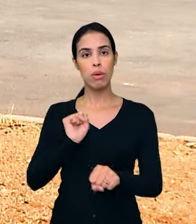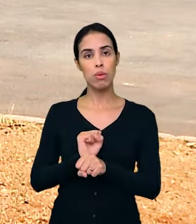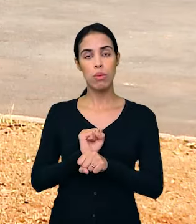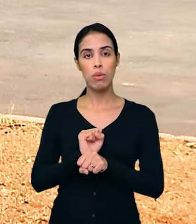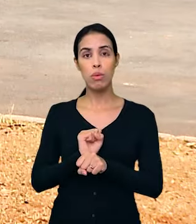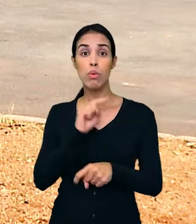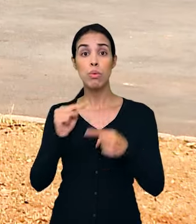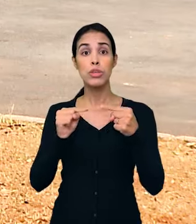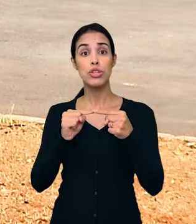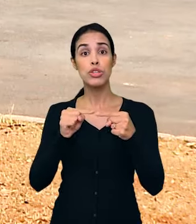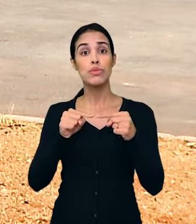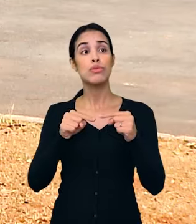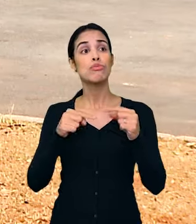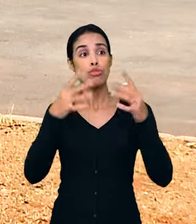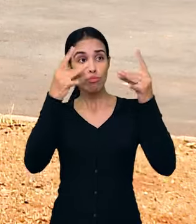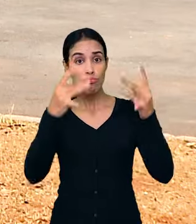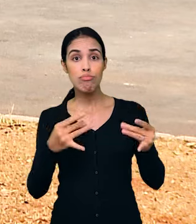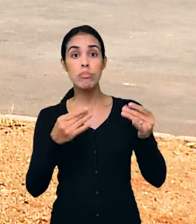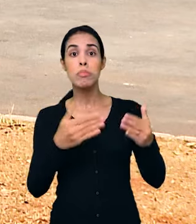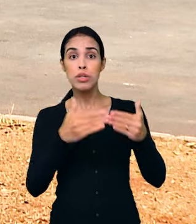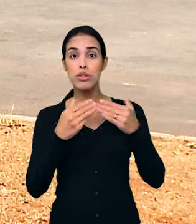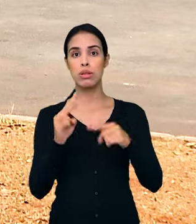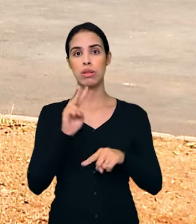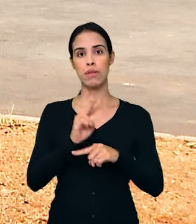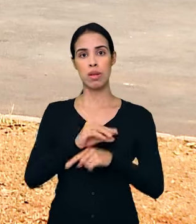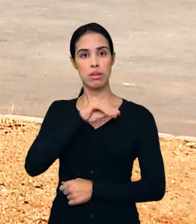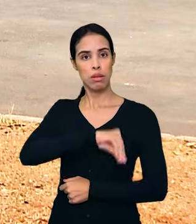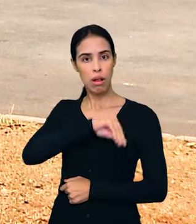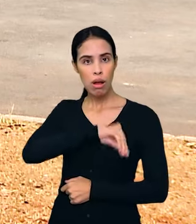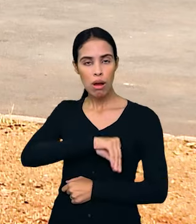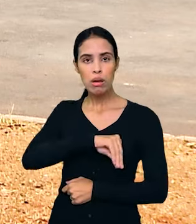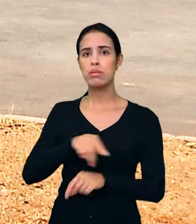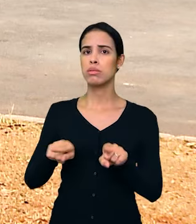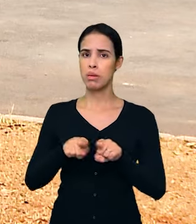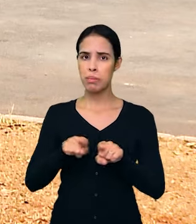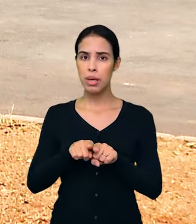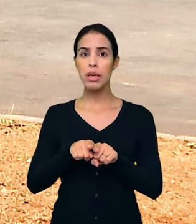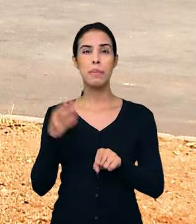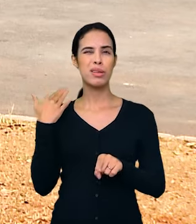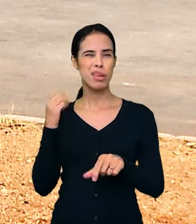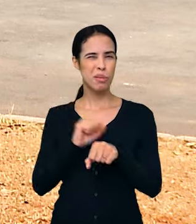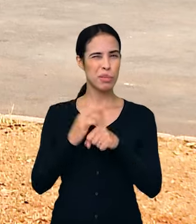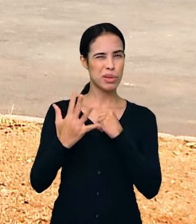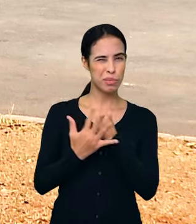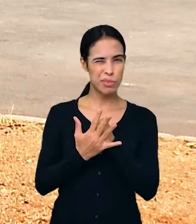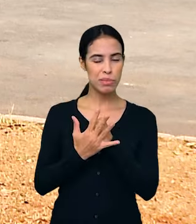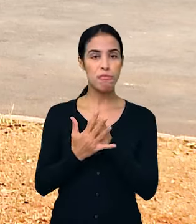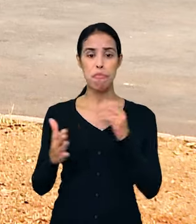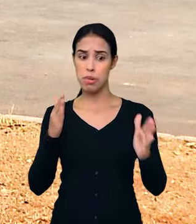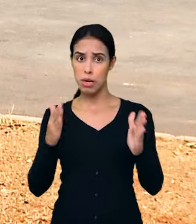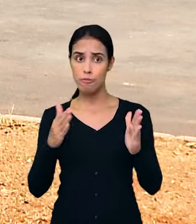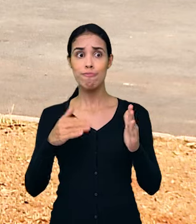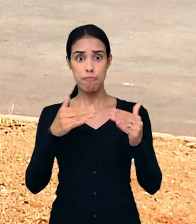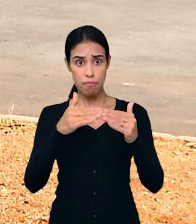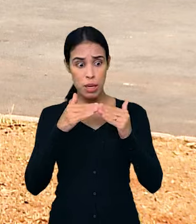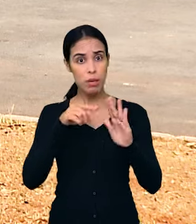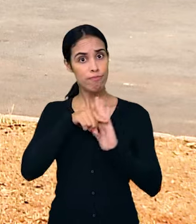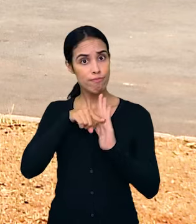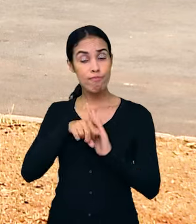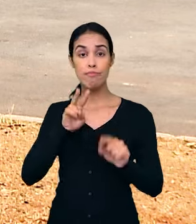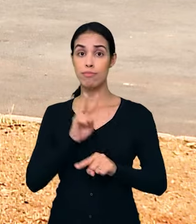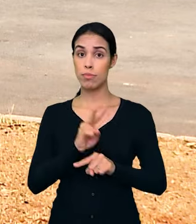objetivo de questionar a forma de pagamento de salários, que seguia as medidas emergenciais referentes à pandemia de Covid-19.